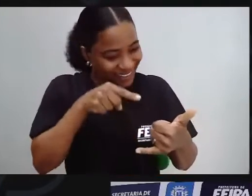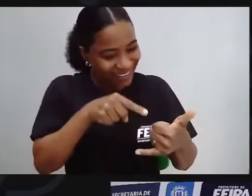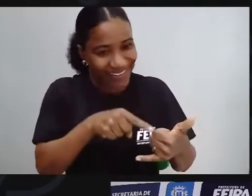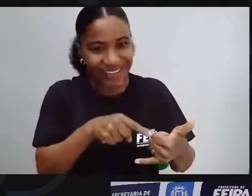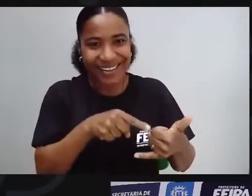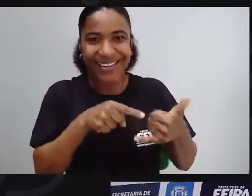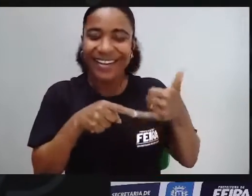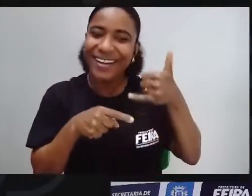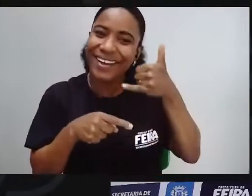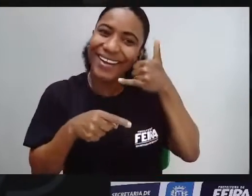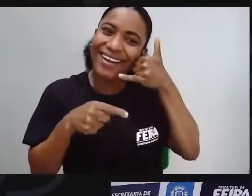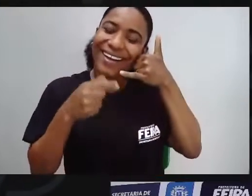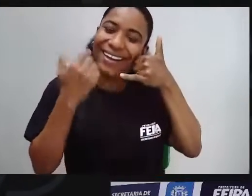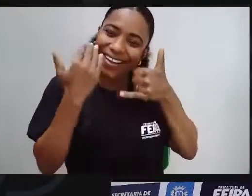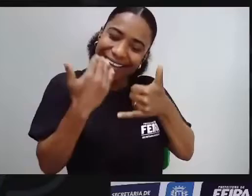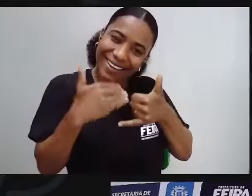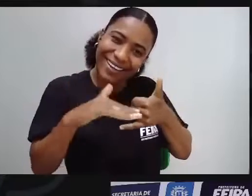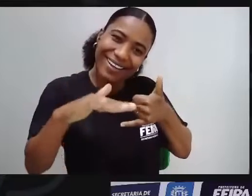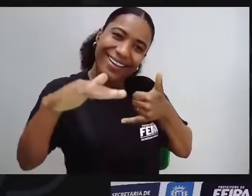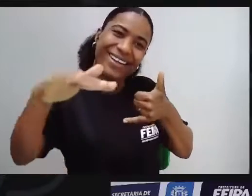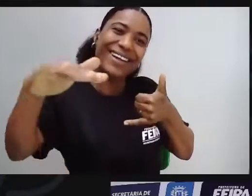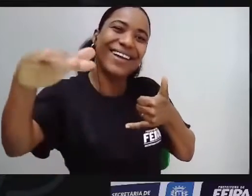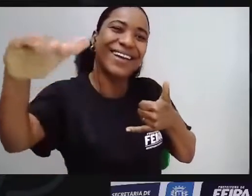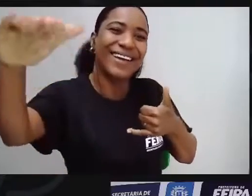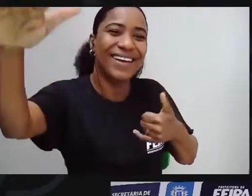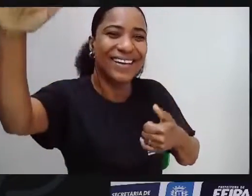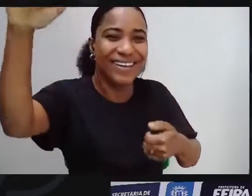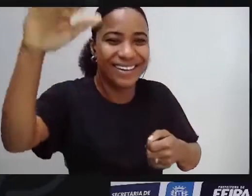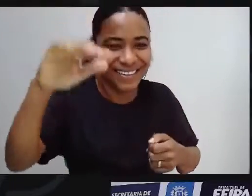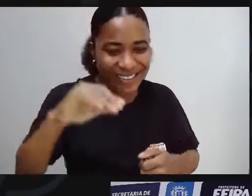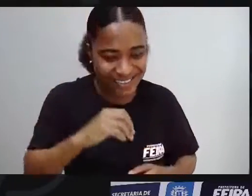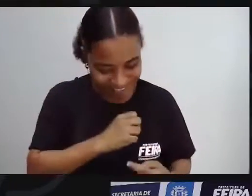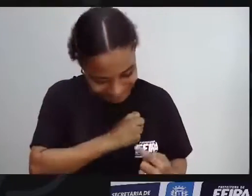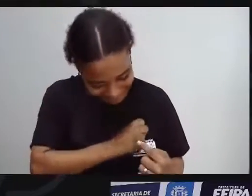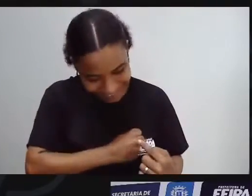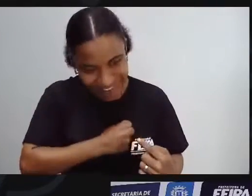de enviar saudade